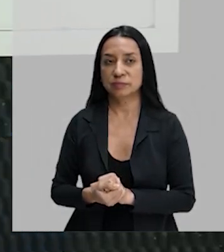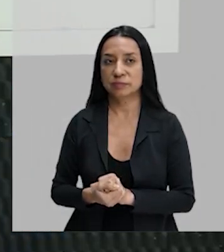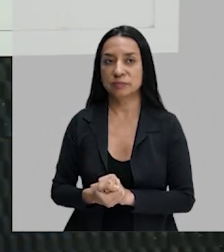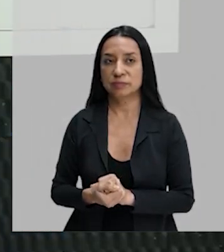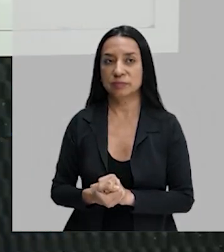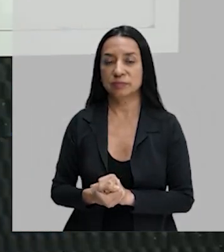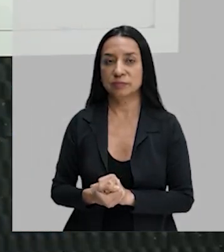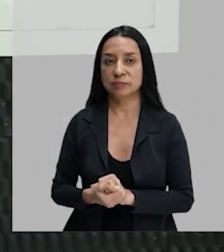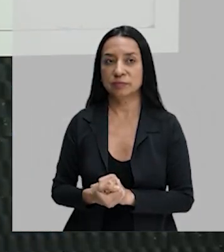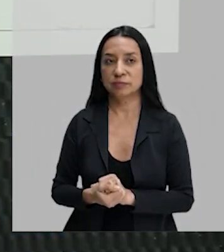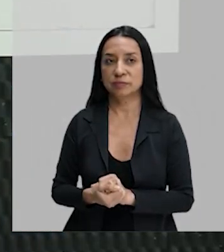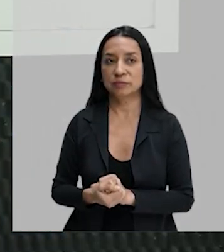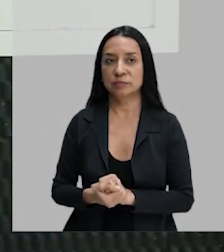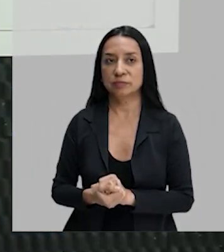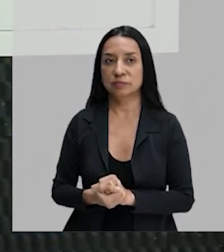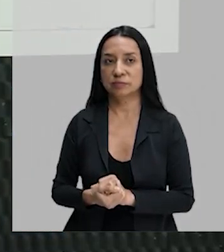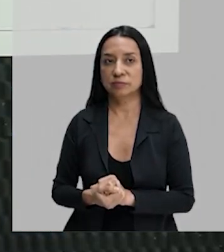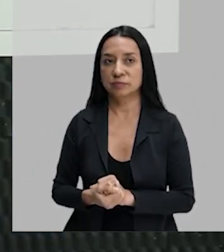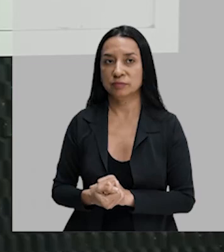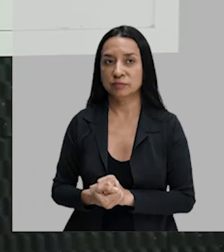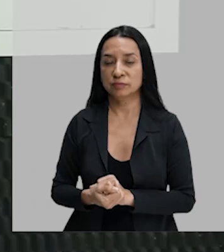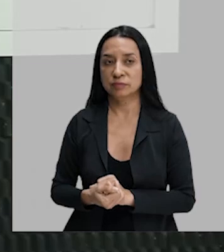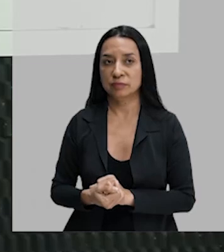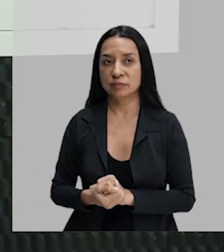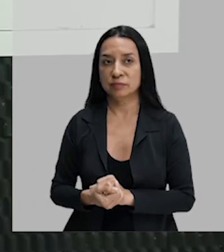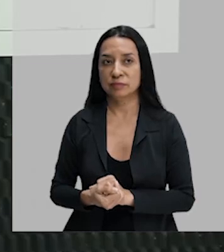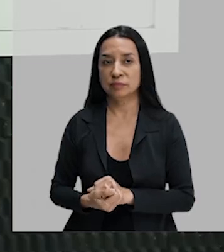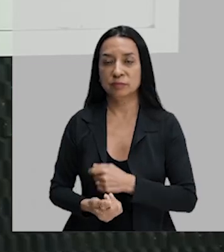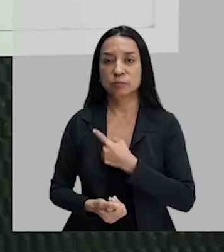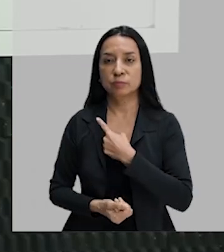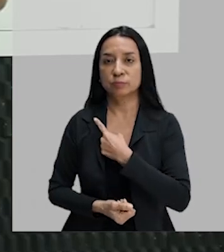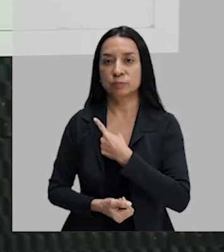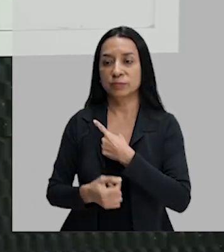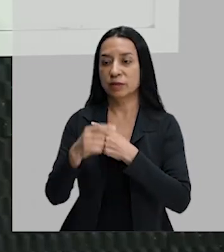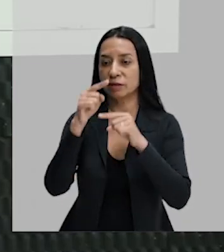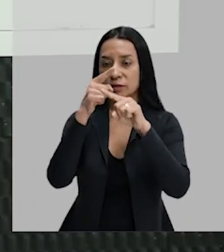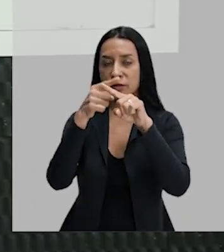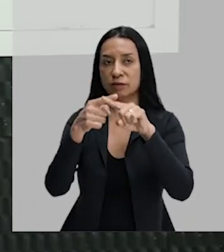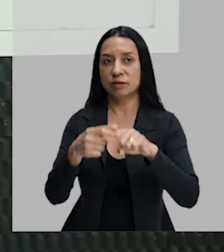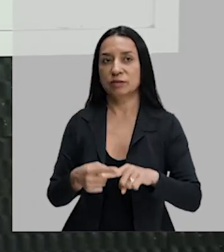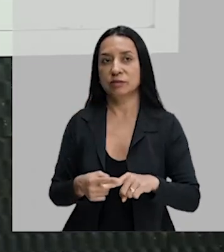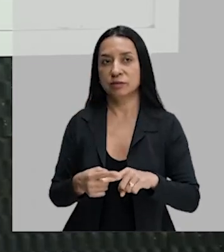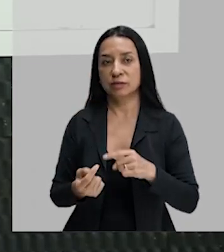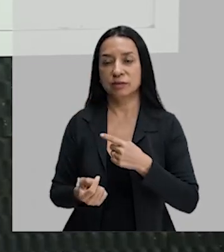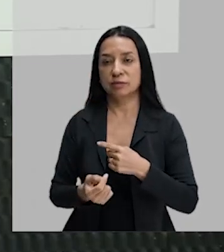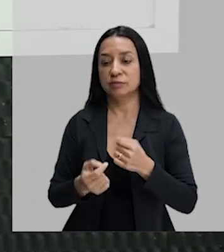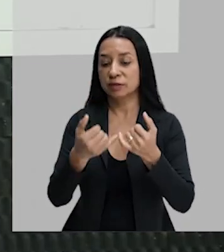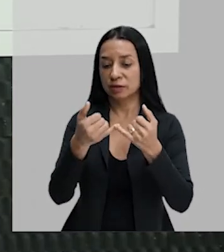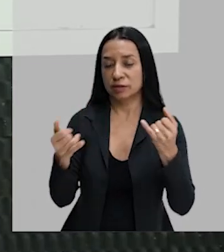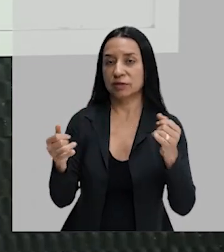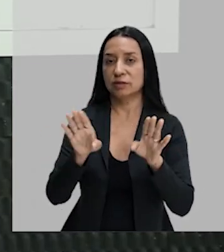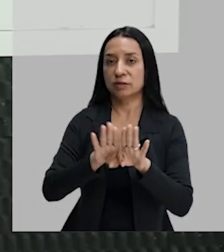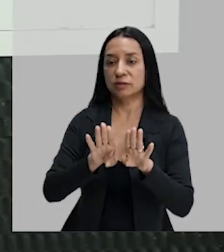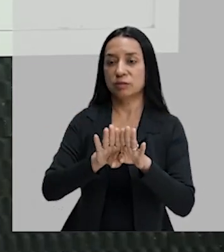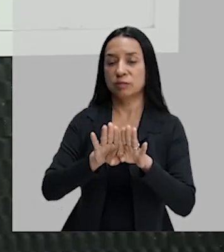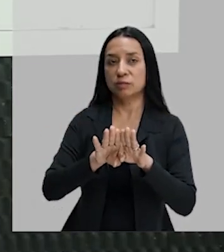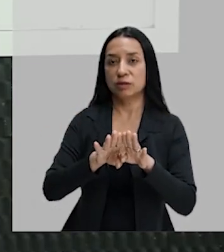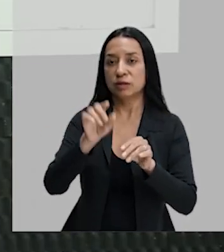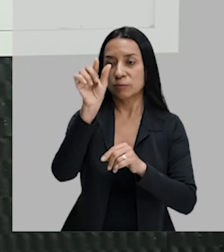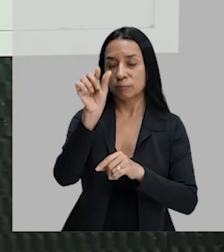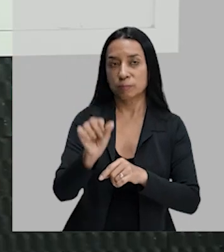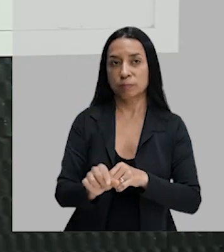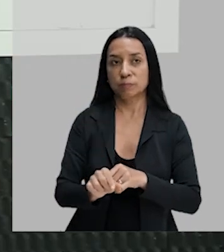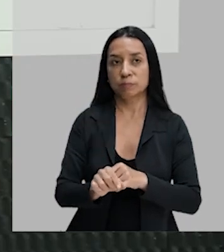Então nesse caso aqui eu vou vou cancelar aqui a linha dele e a coluna tá